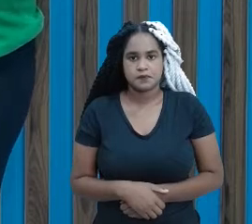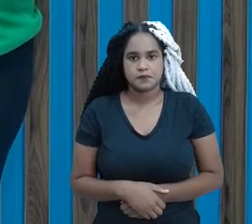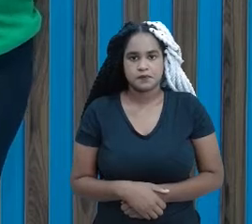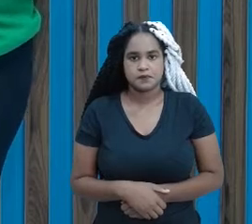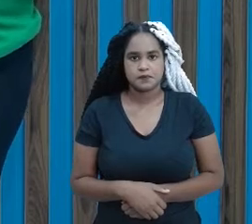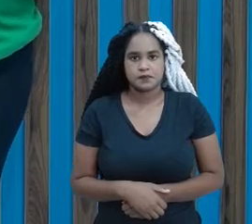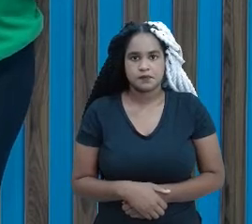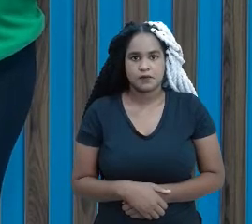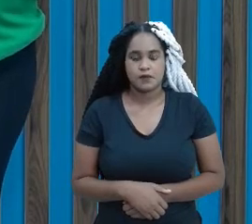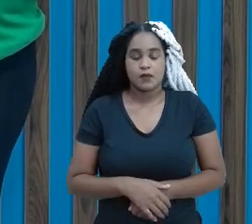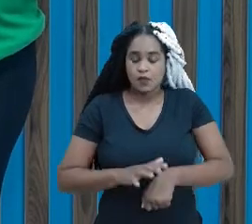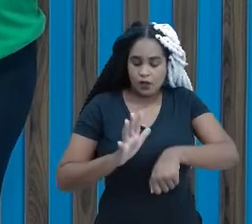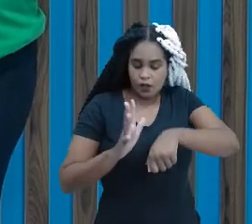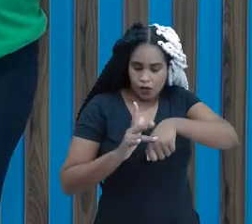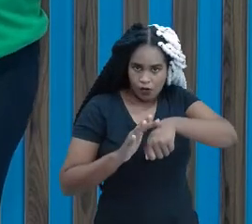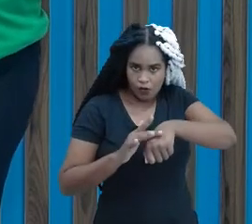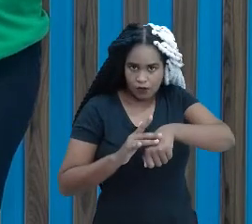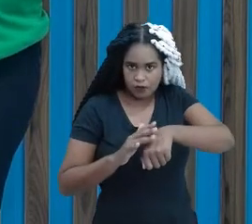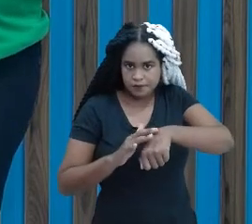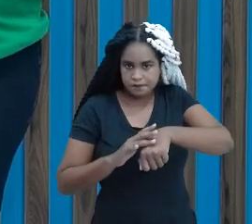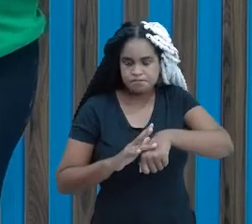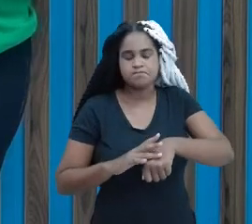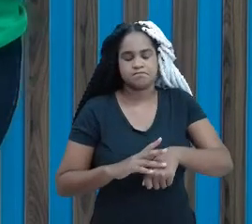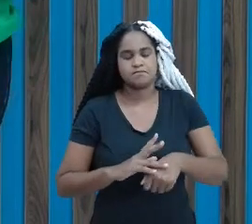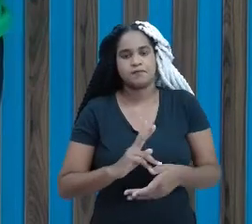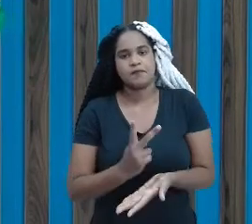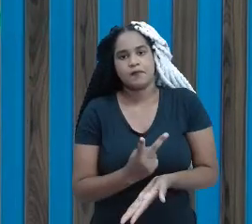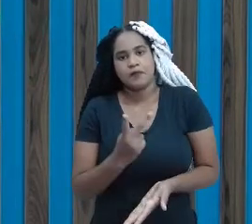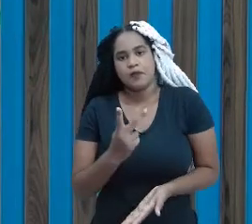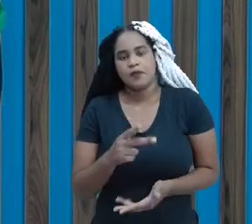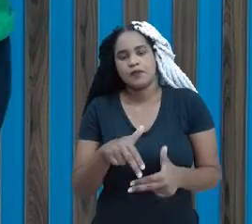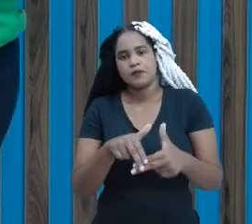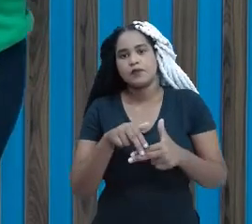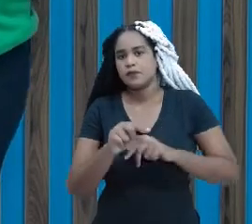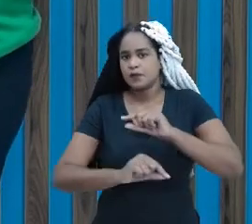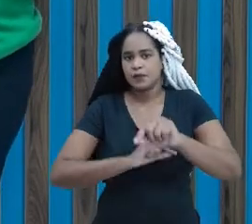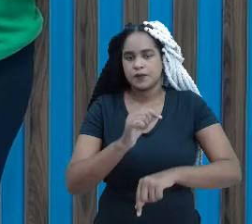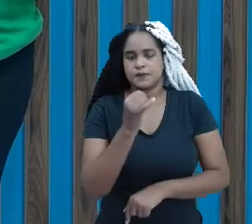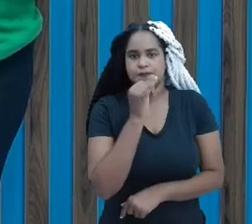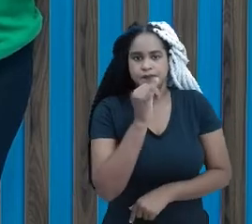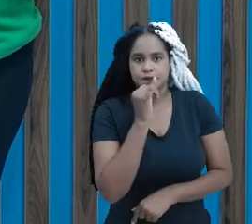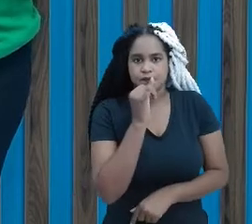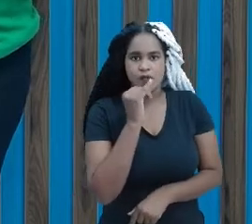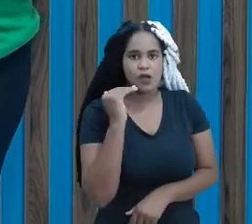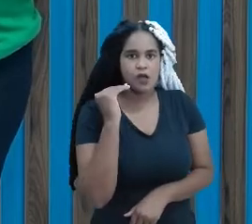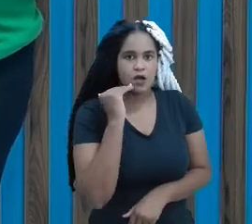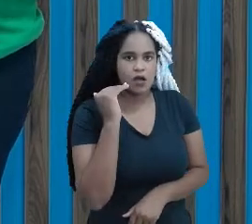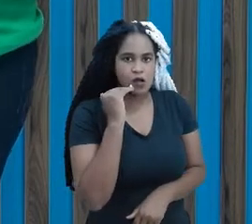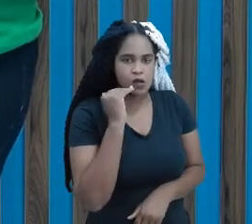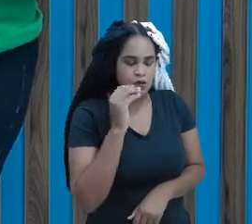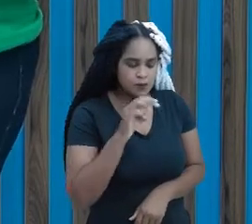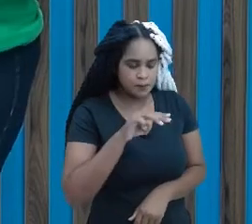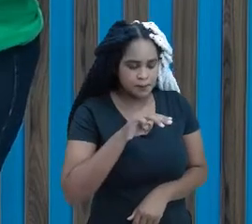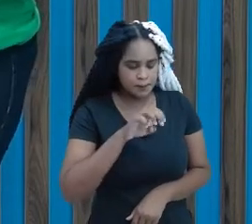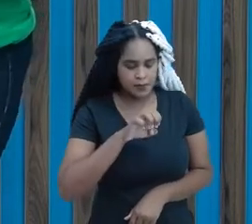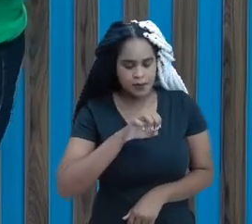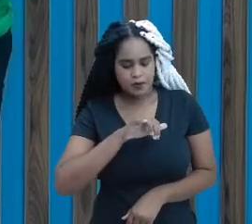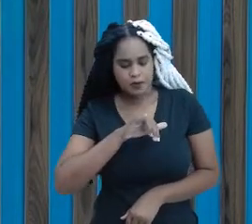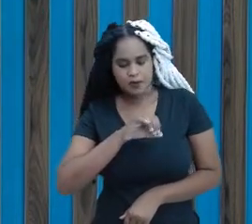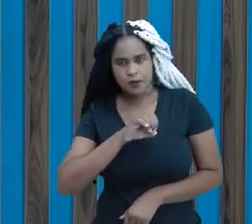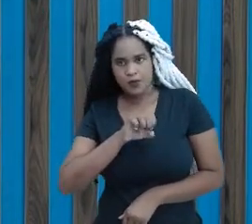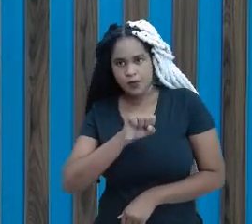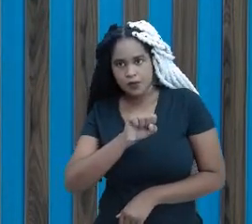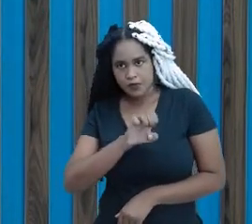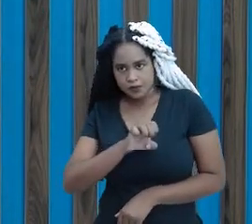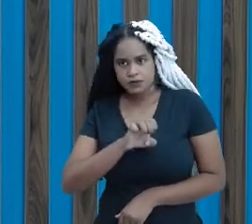vocês, essas doenças, elas ocorrem muitas vezes por conta de um erro na meiose, né? Então, esse erro